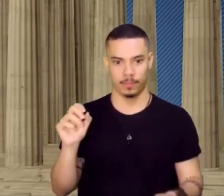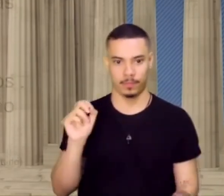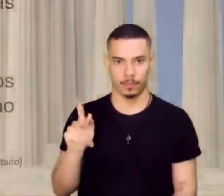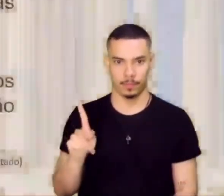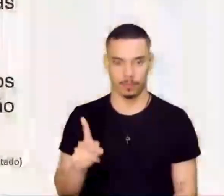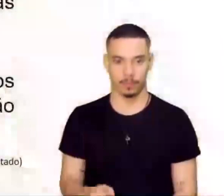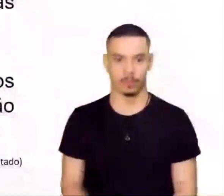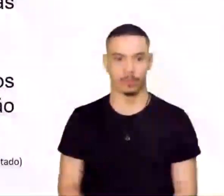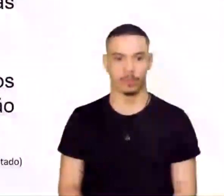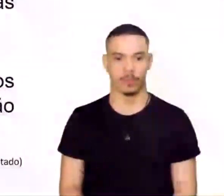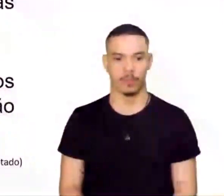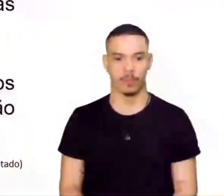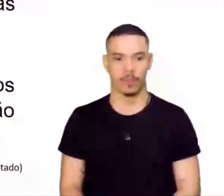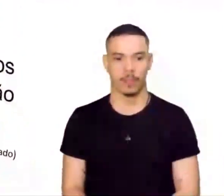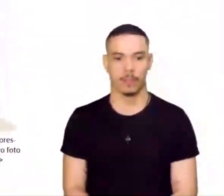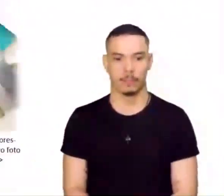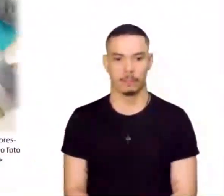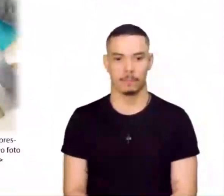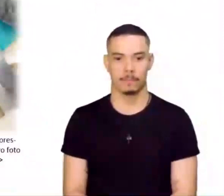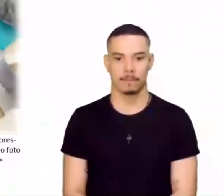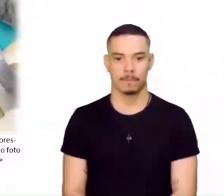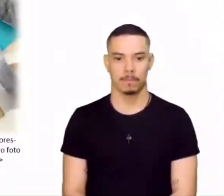lá, continuando.